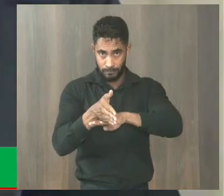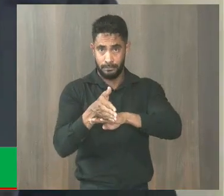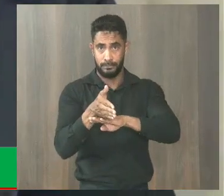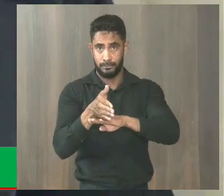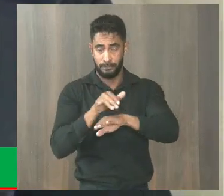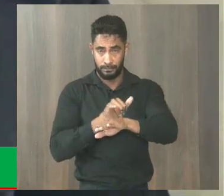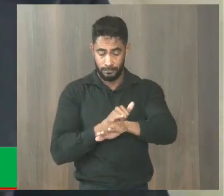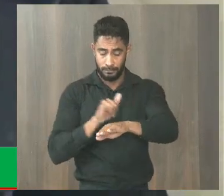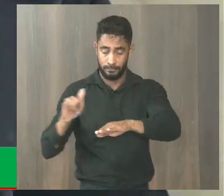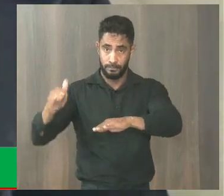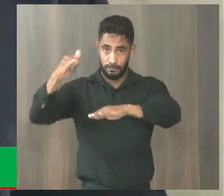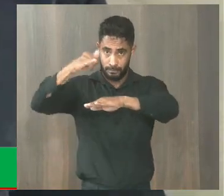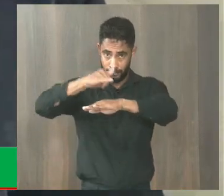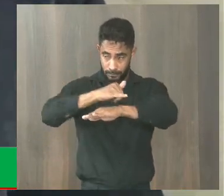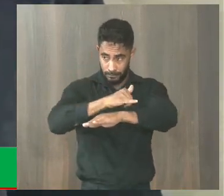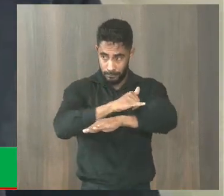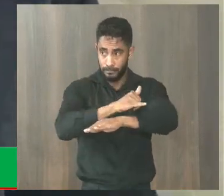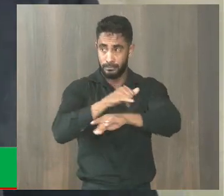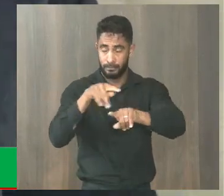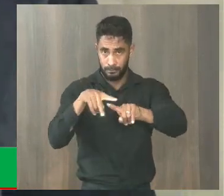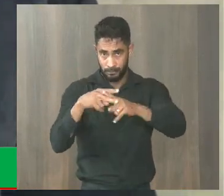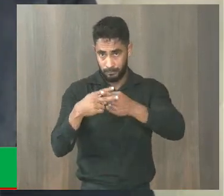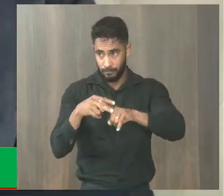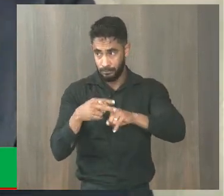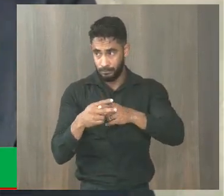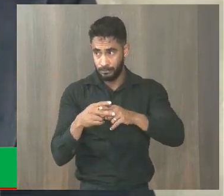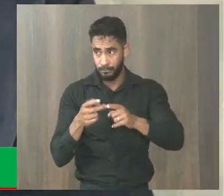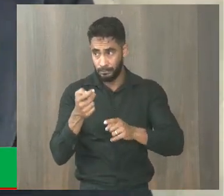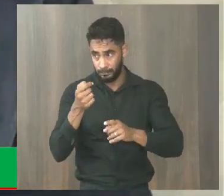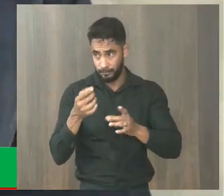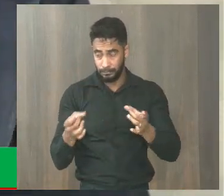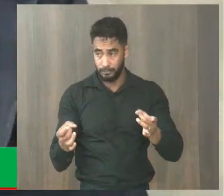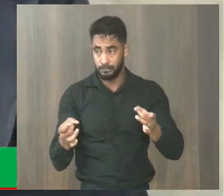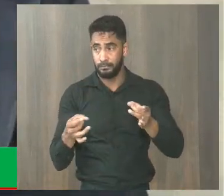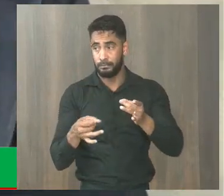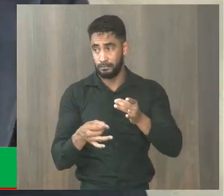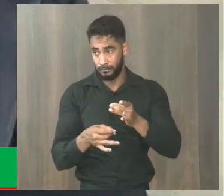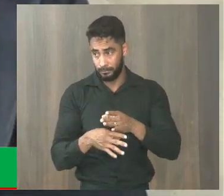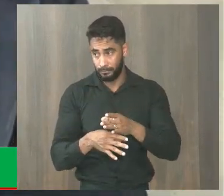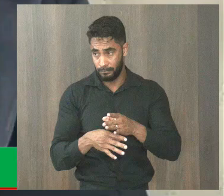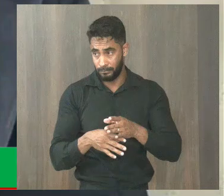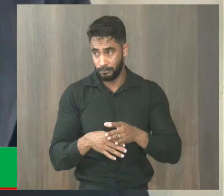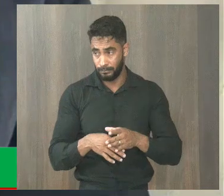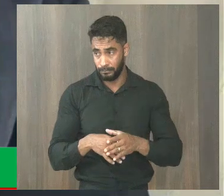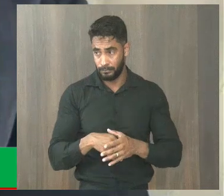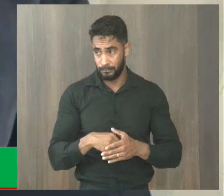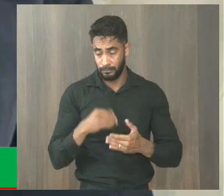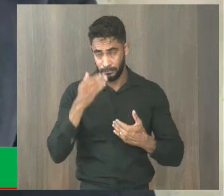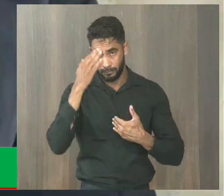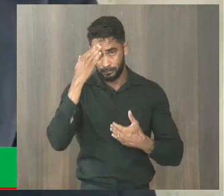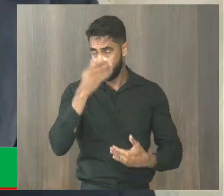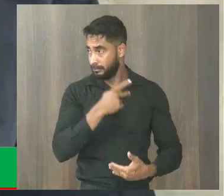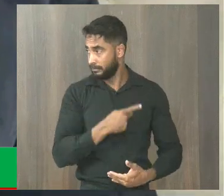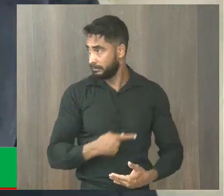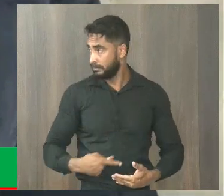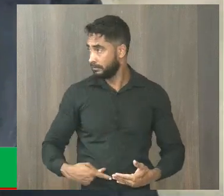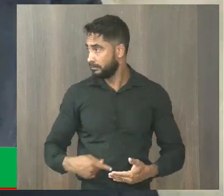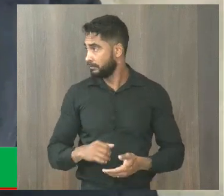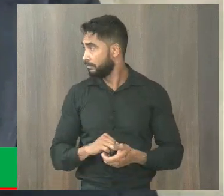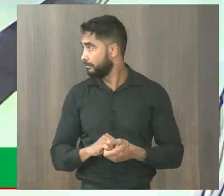está com andamento já quase pronto lá, o tapa-buraco. Obrigado, senhor presidente. A parte aqui,